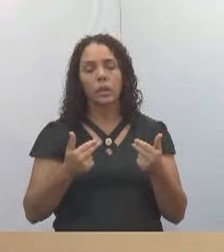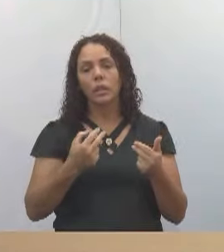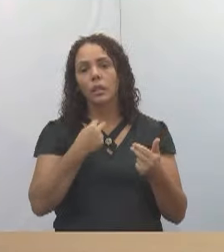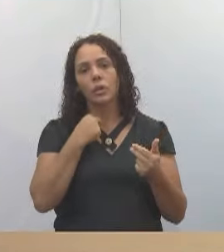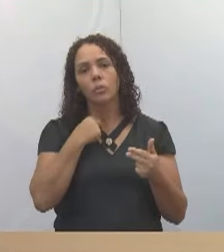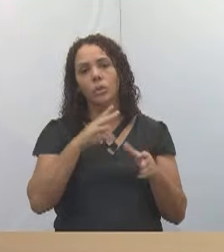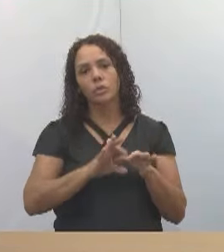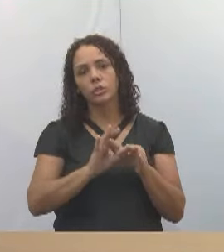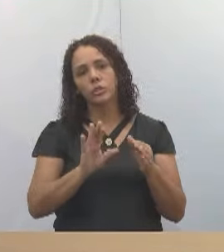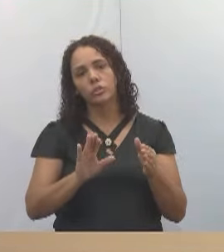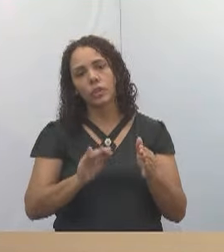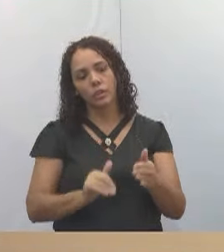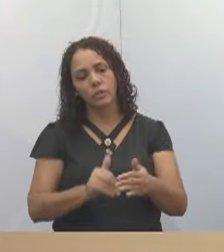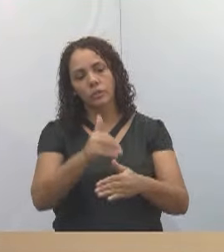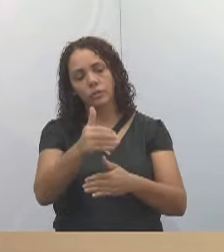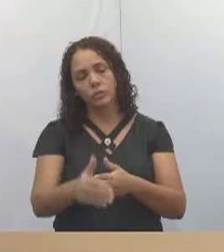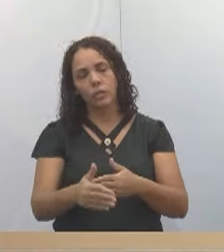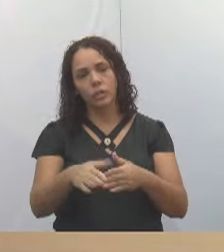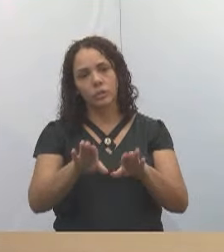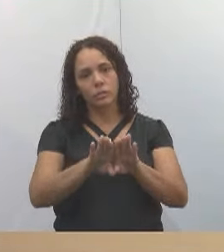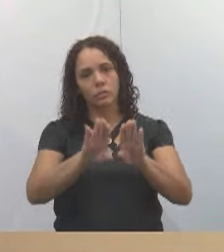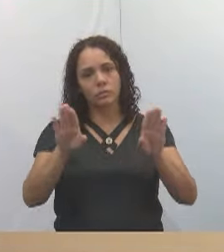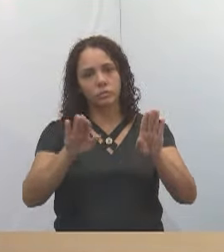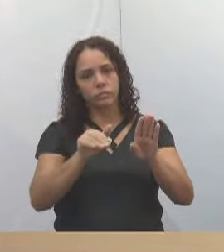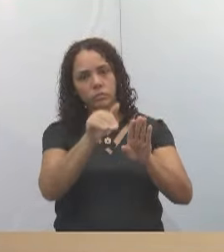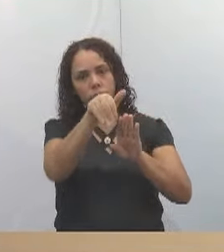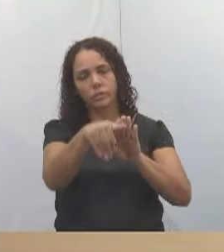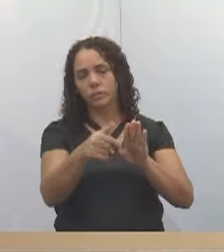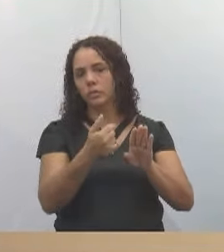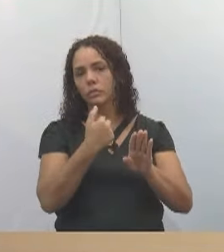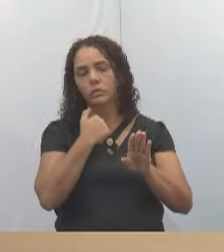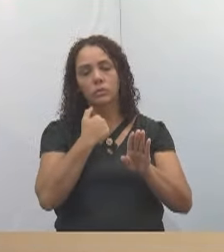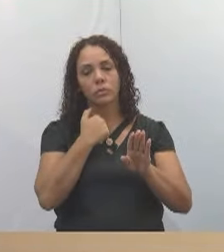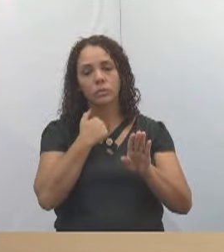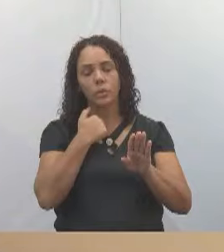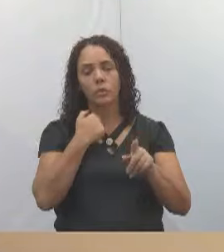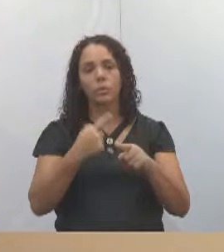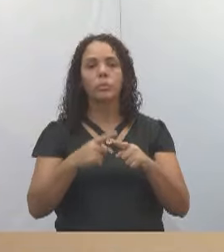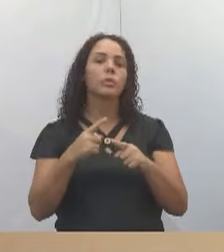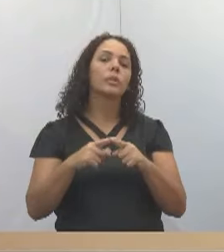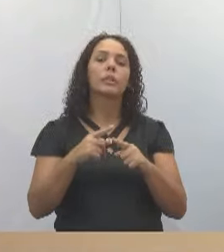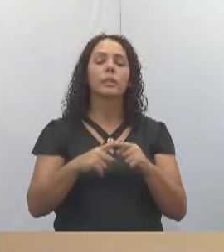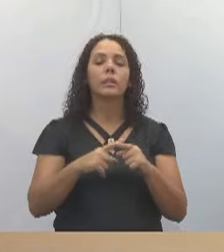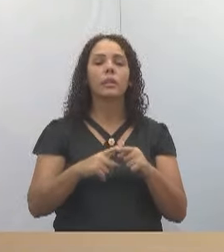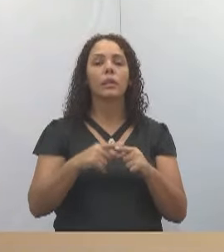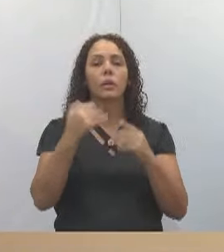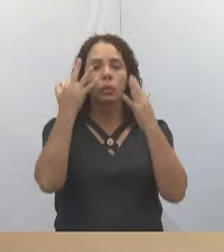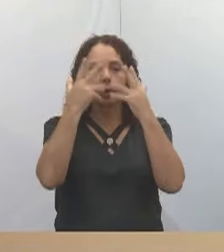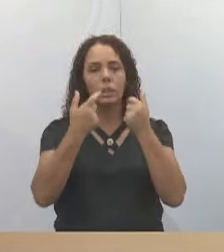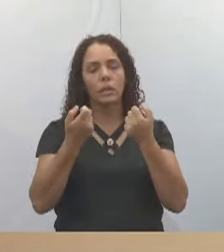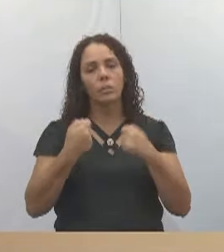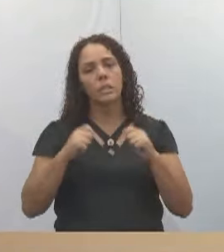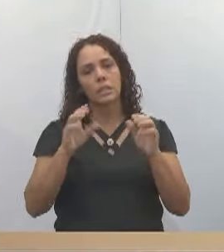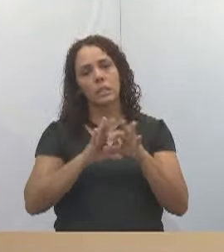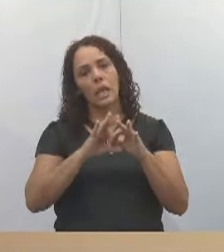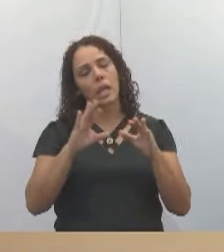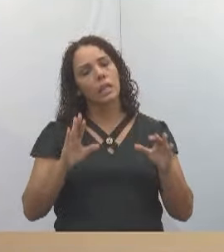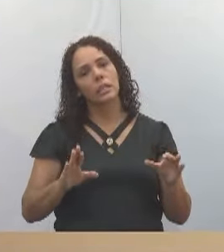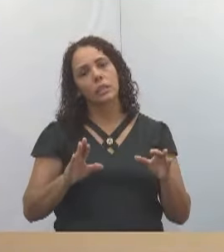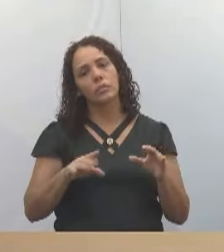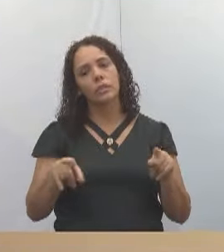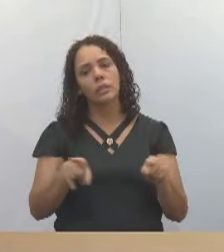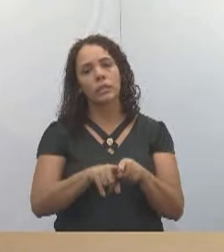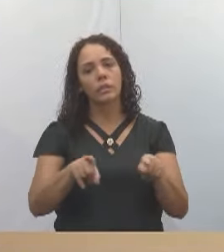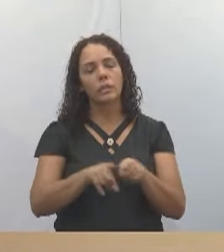sem acesso ao interior do imóvel privado, se da liberdade de ir e vir. Esta conduta está contida no